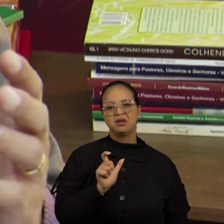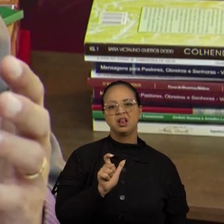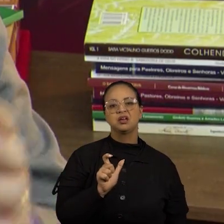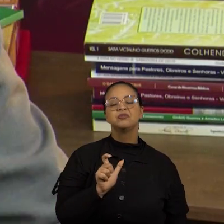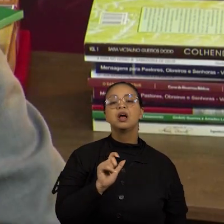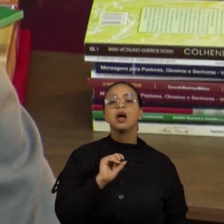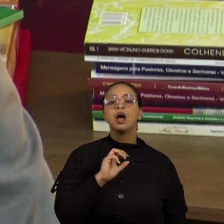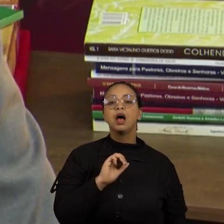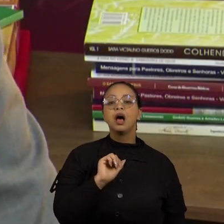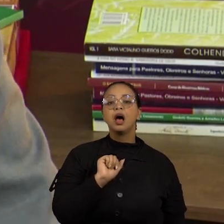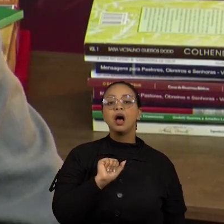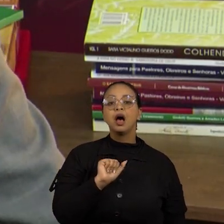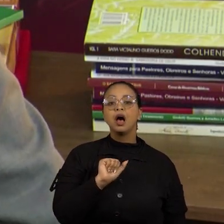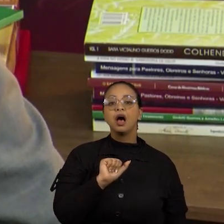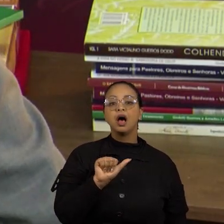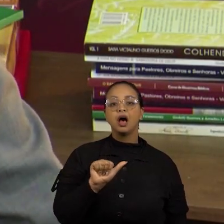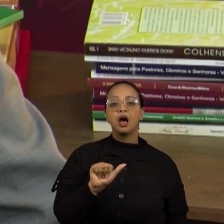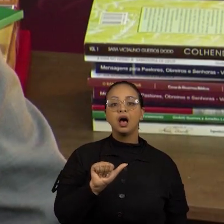falou do